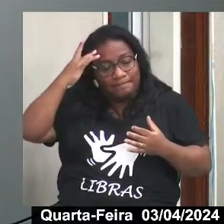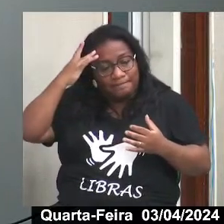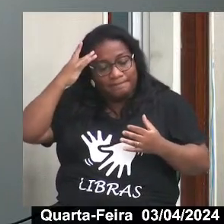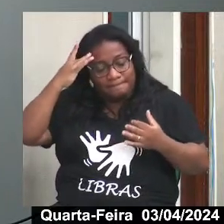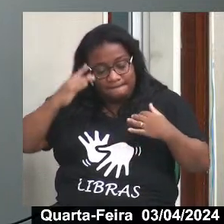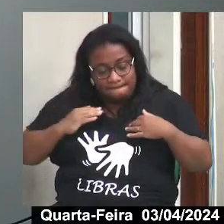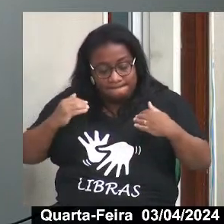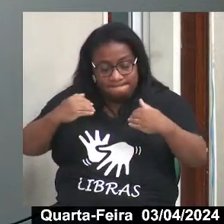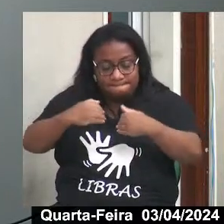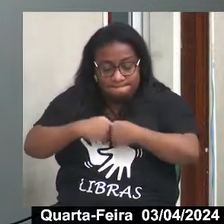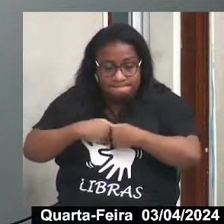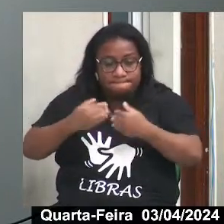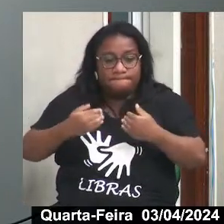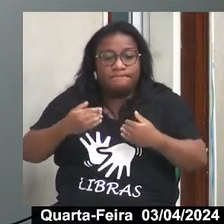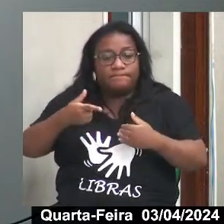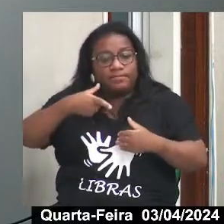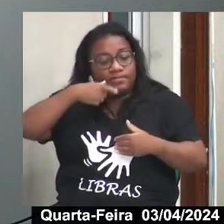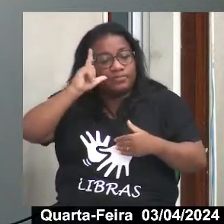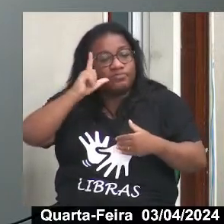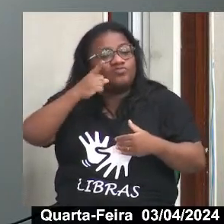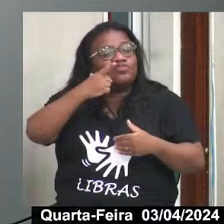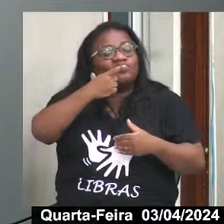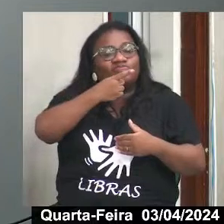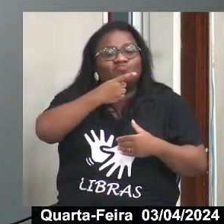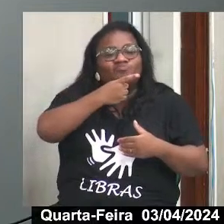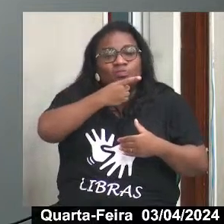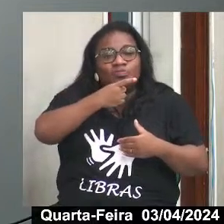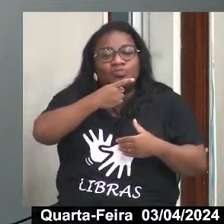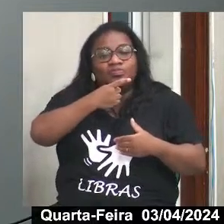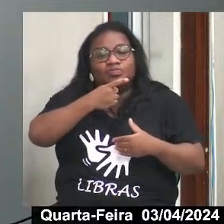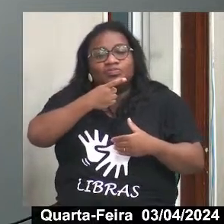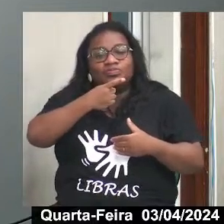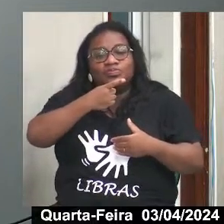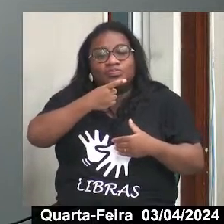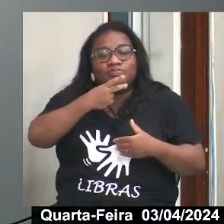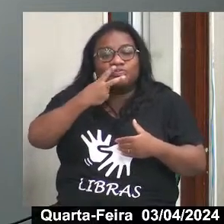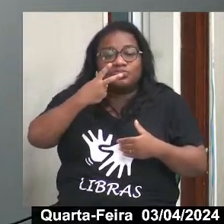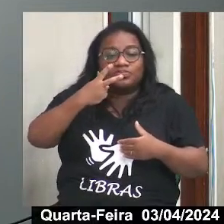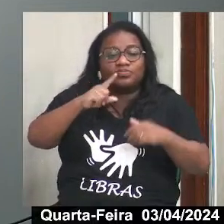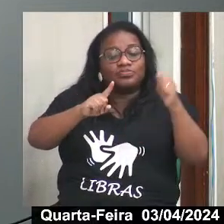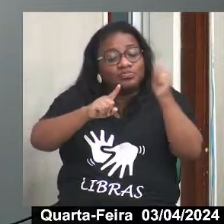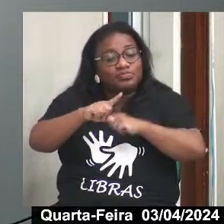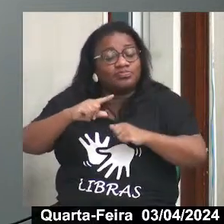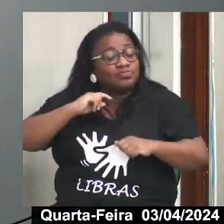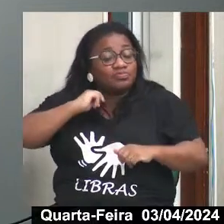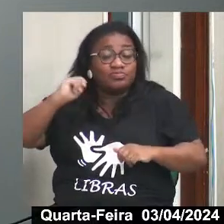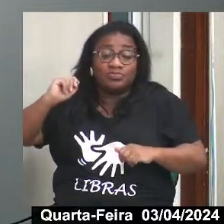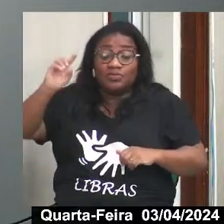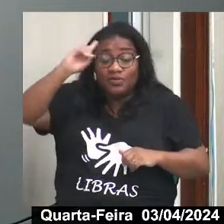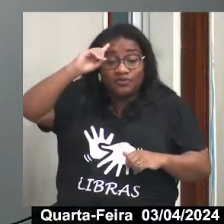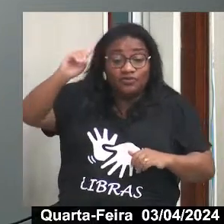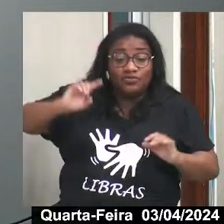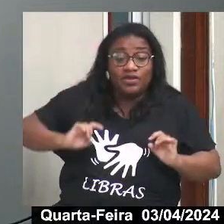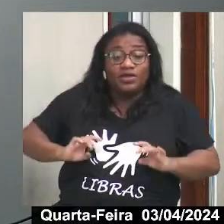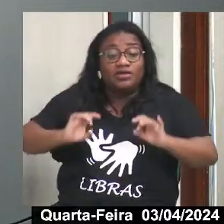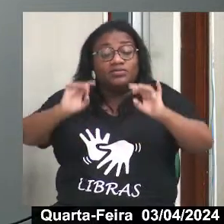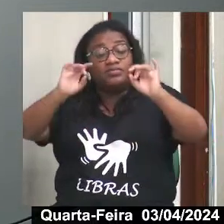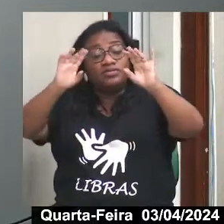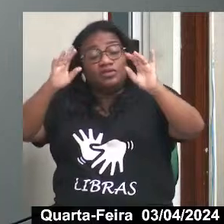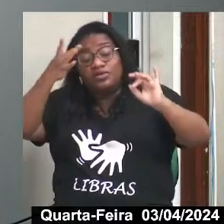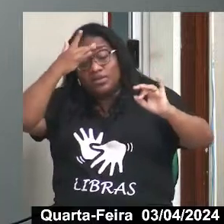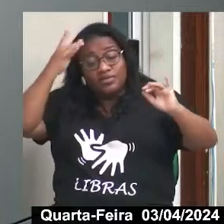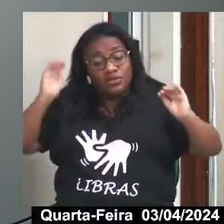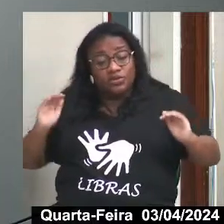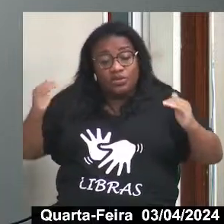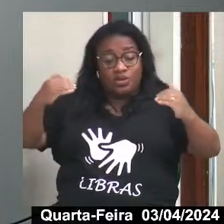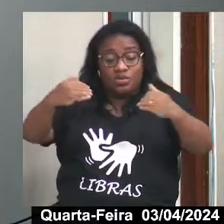cidade. Ontem, dia 2 de abril, foi o dia da conscientização Mundial do Autismo. Pauta